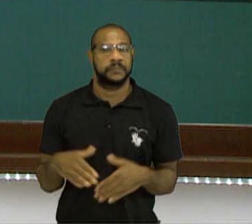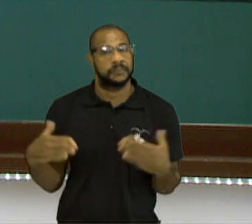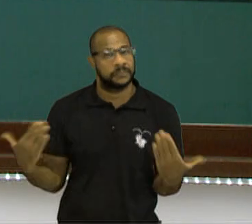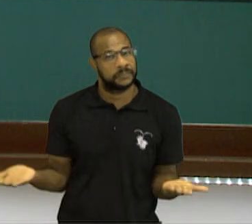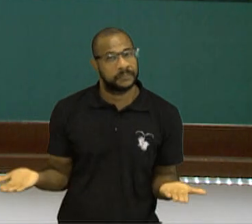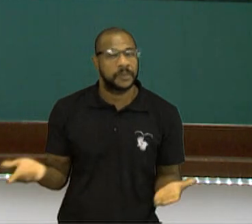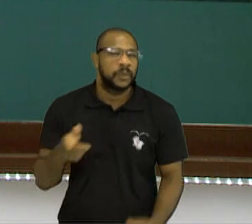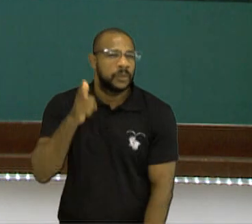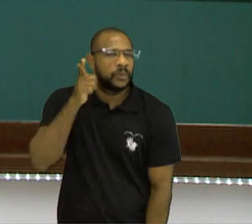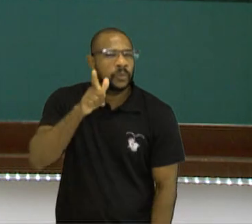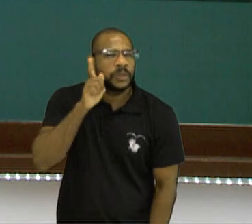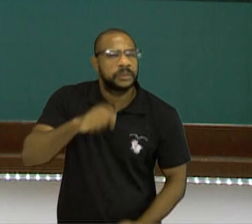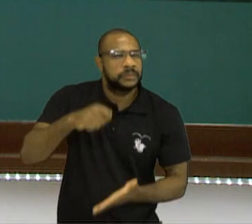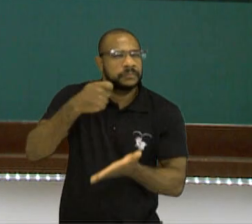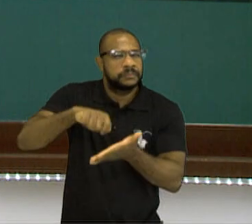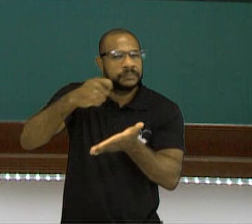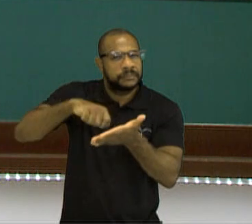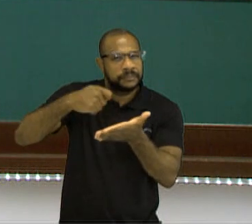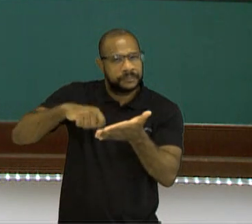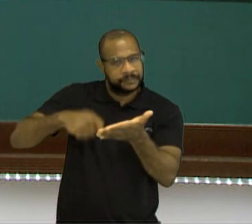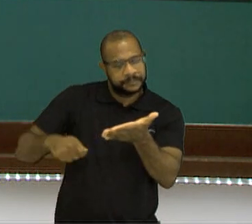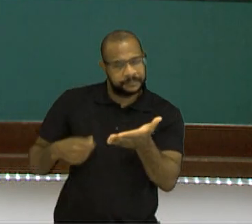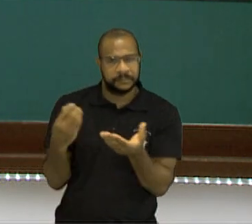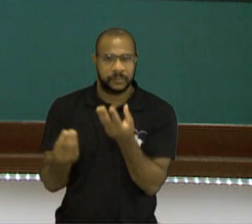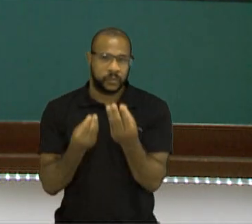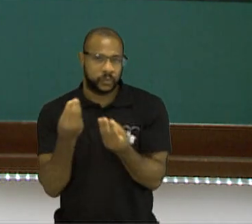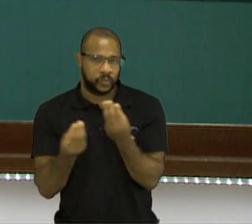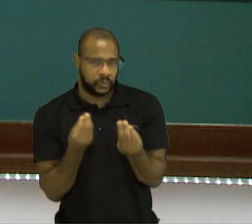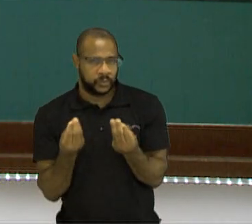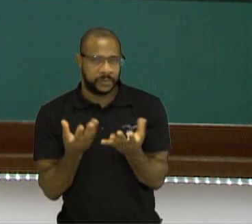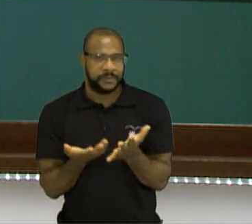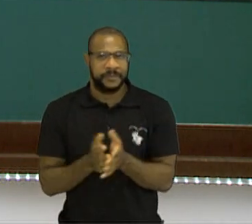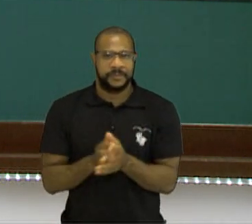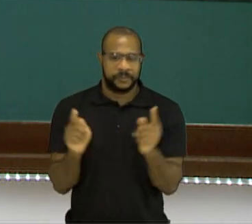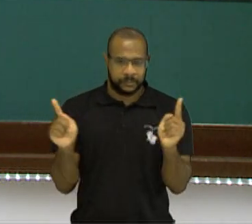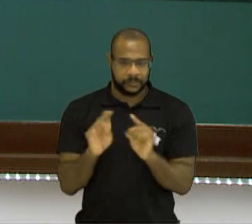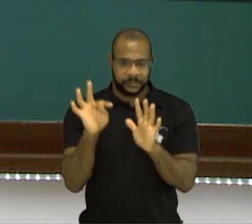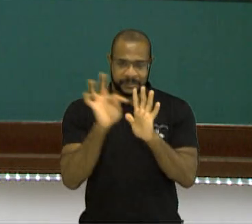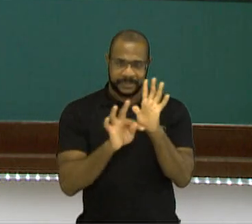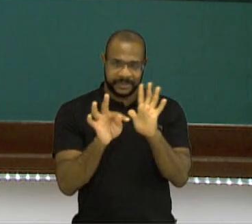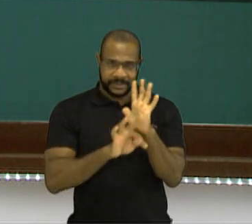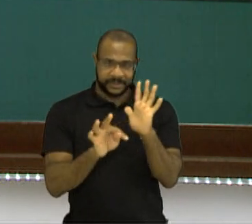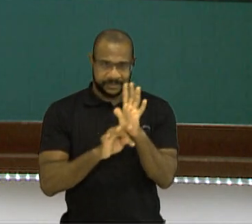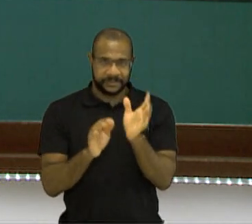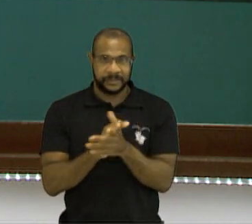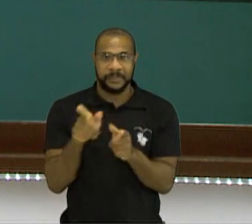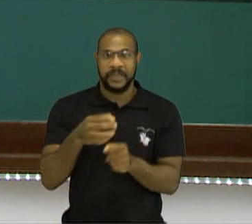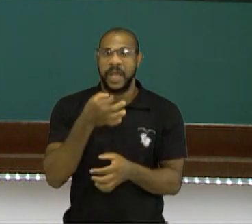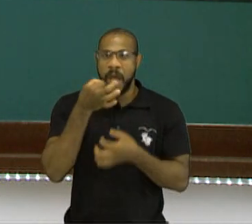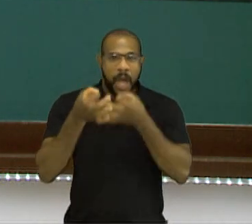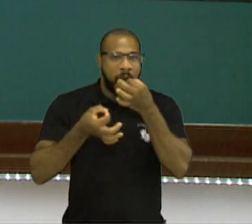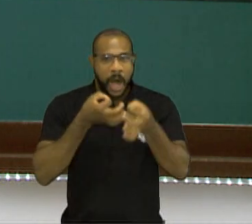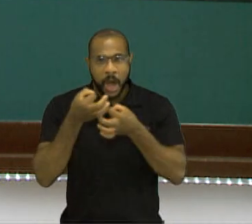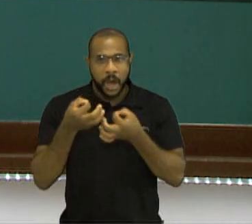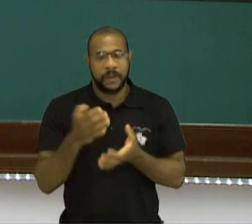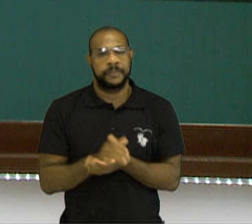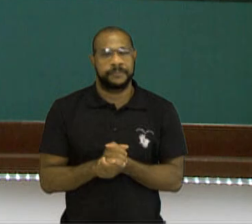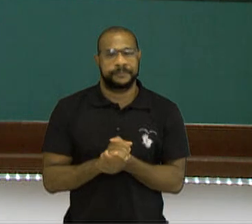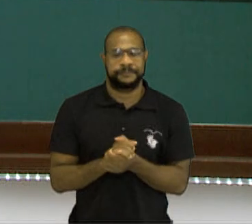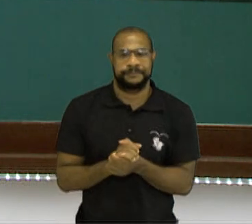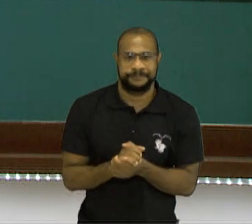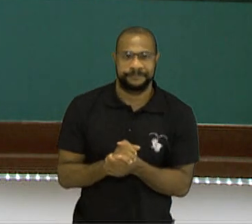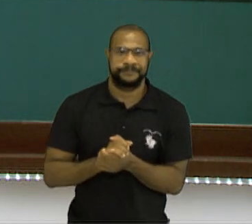E aí, conseguiu escrever o seu segundo parágrafo, aquele parágrafo em que você deveria argumentar para defender a tese do primeiro